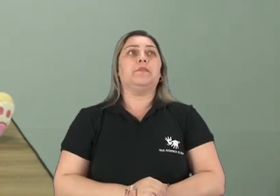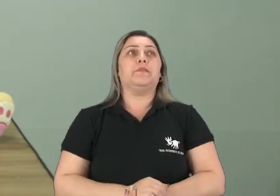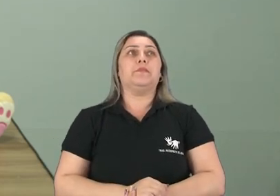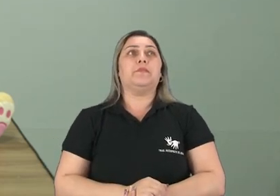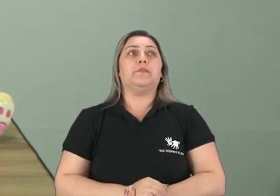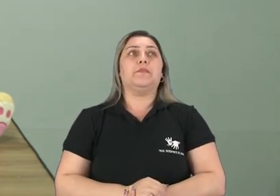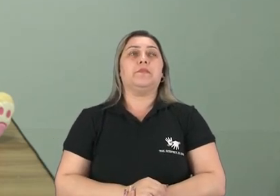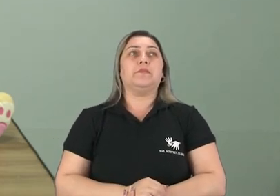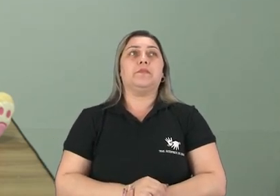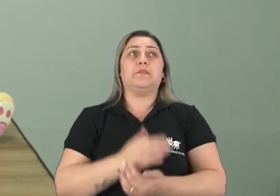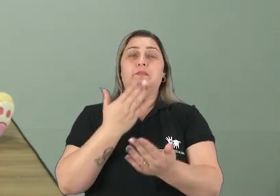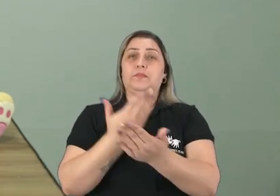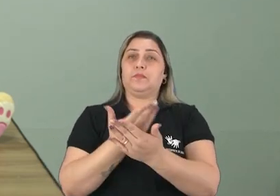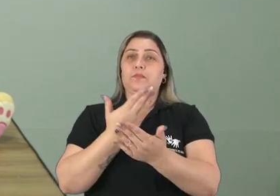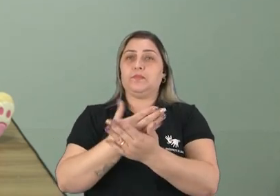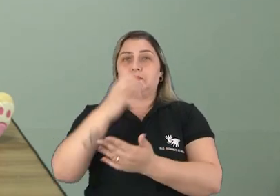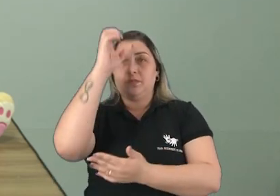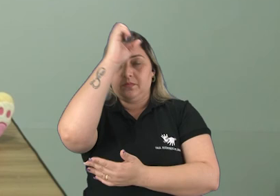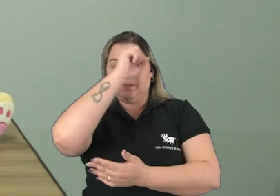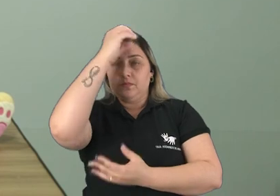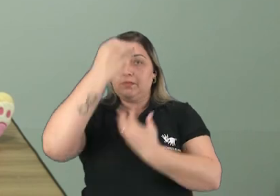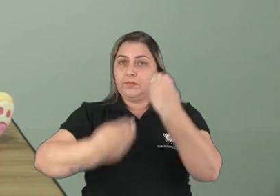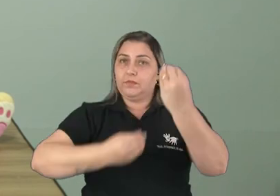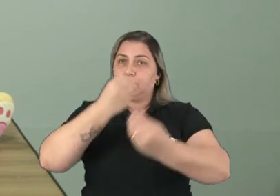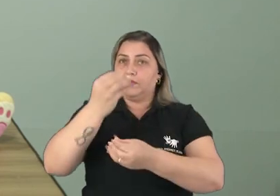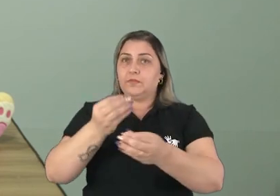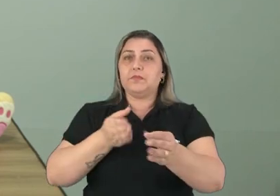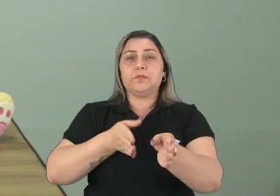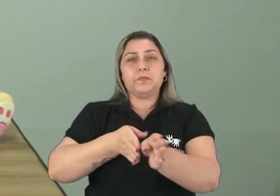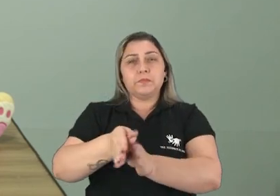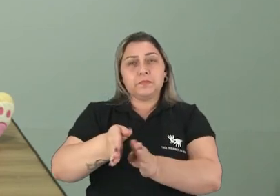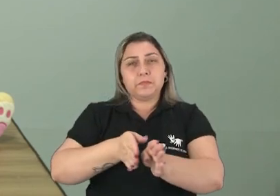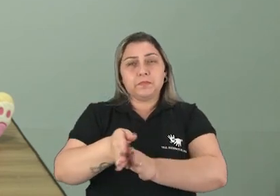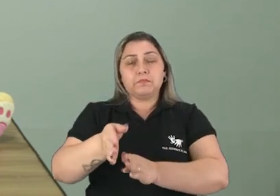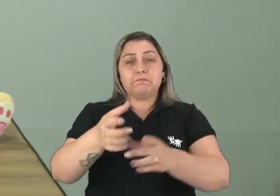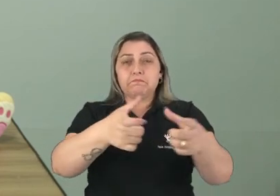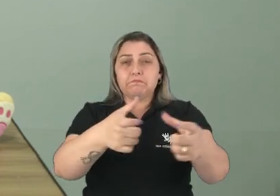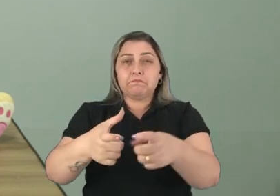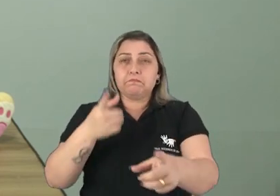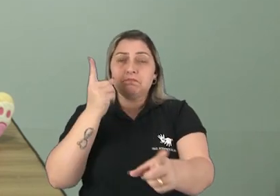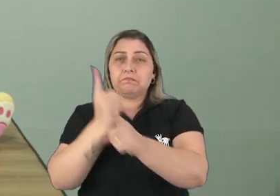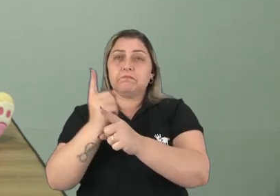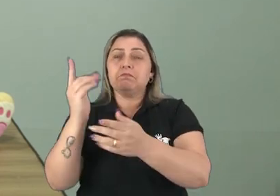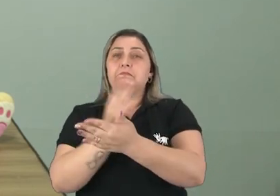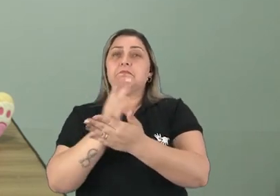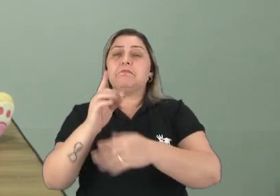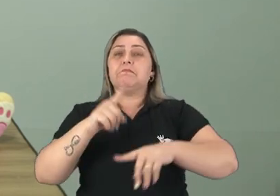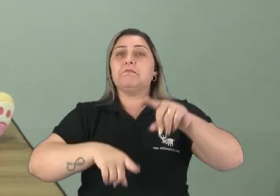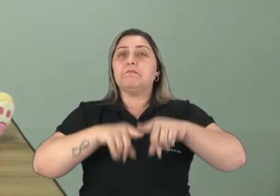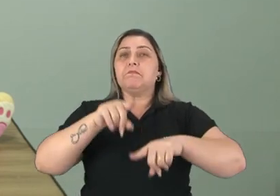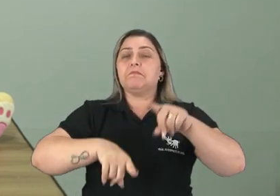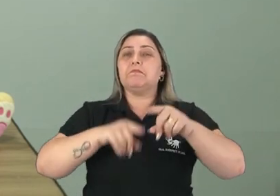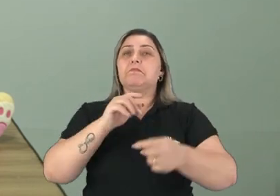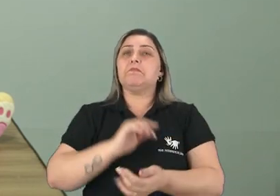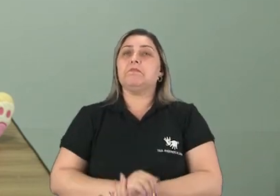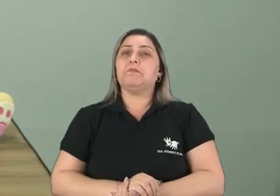Então, nesta aula, nós aprendemos como nos orientar, como localizar algum objeto